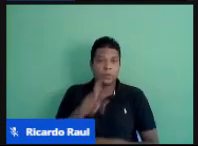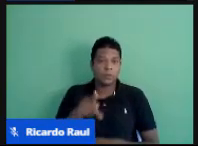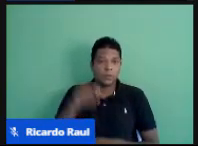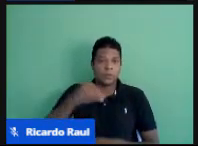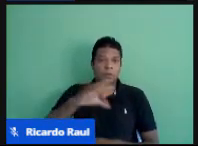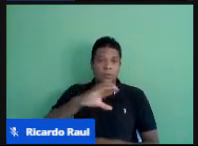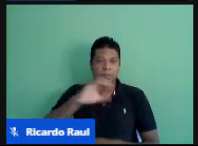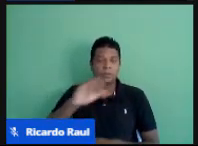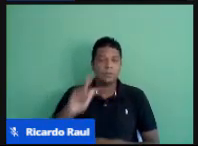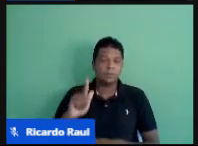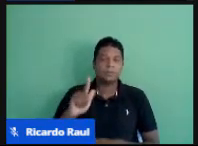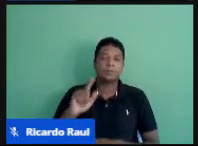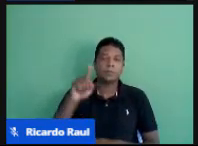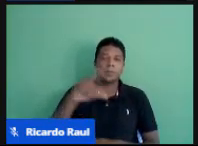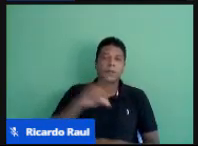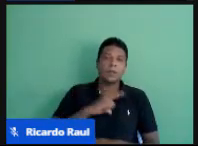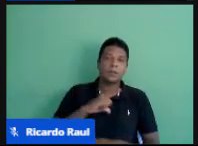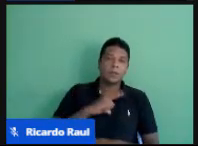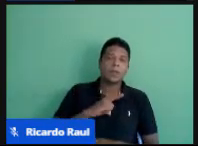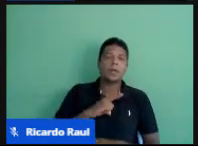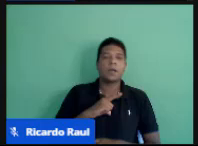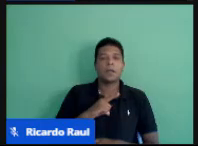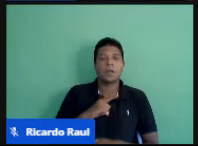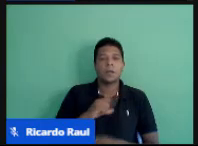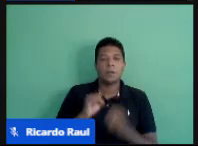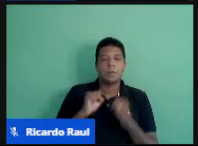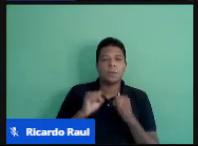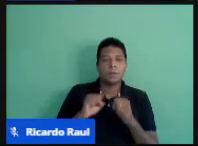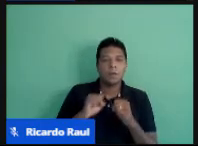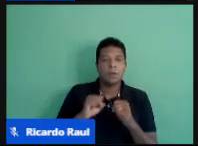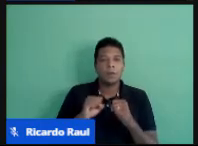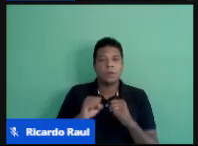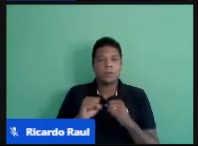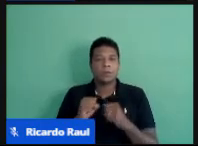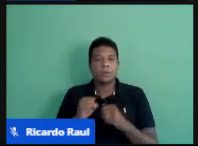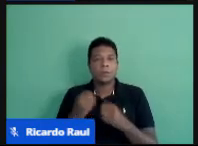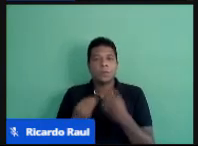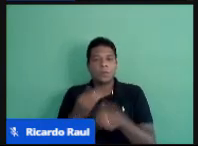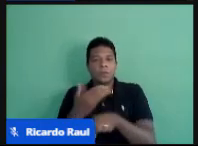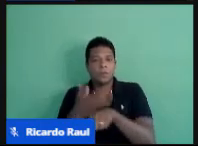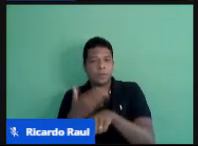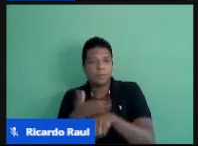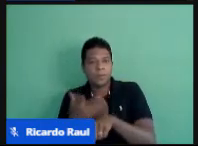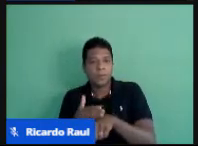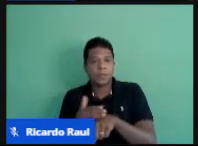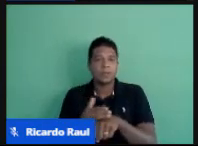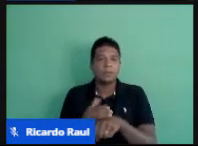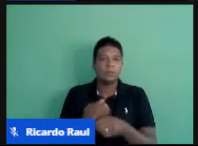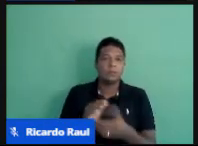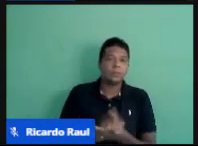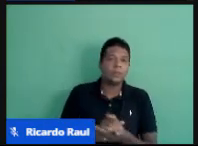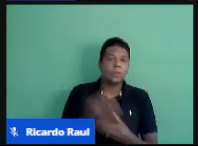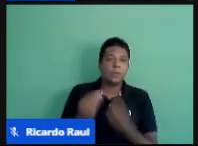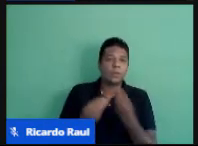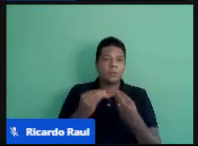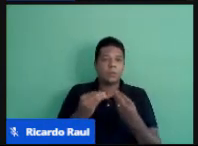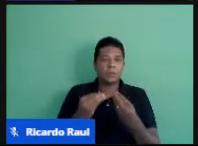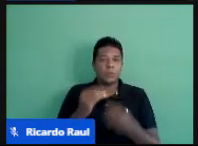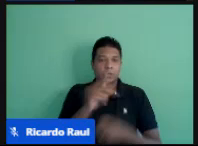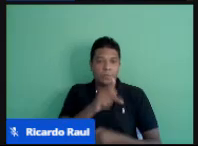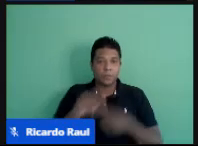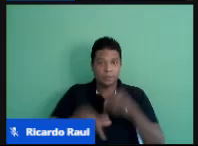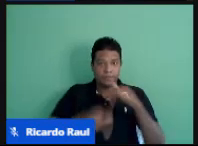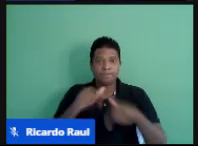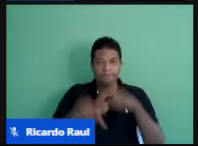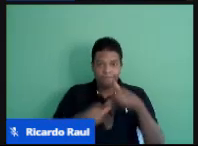e lá você tem comentários, né, com relação às práticas, o que os professores estão fazendo. Então, são outros meios que você também